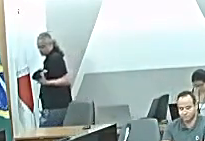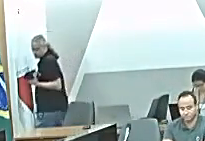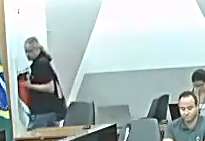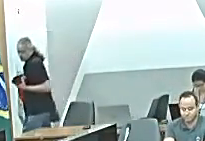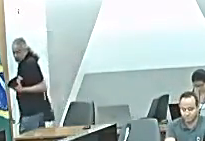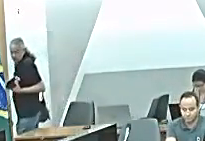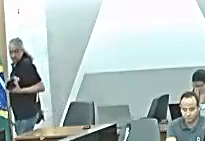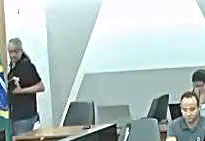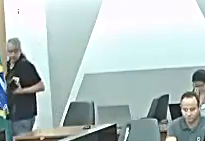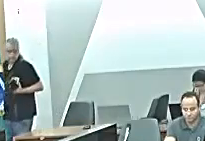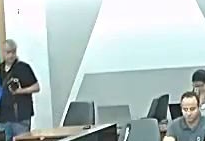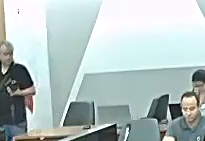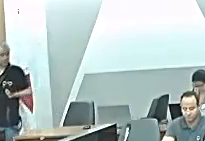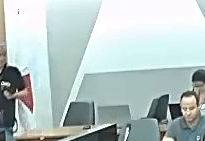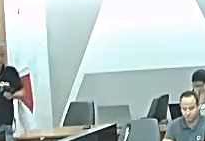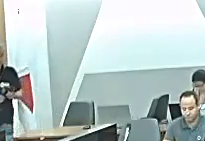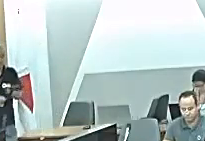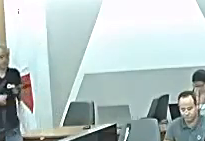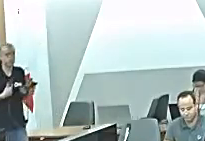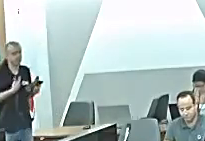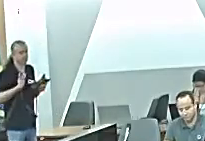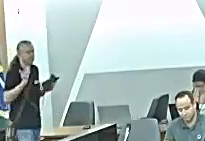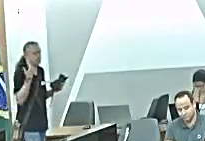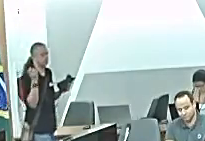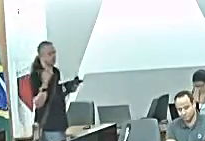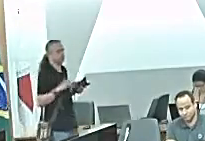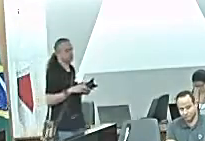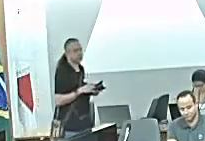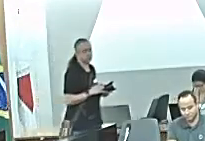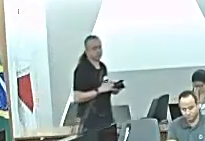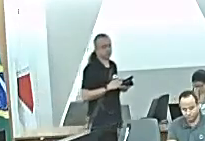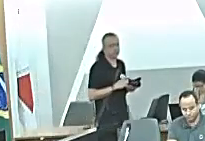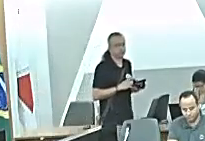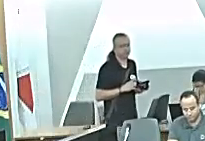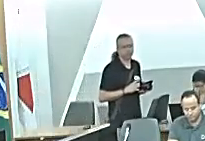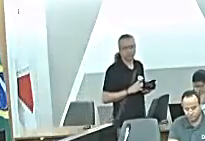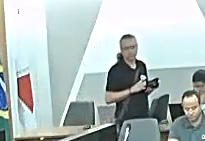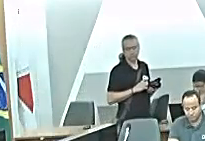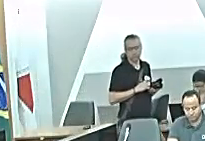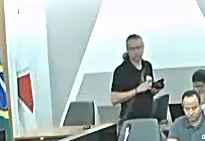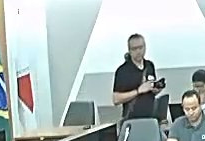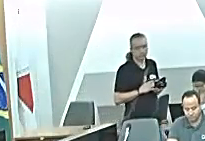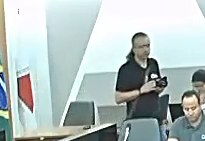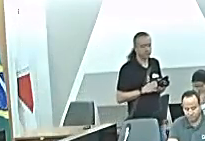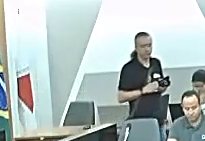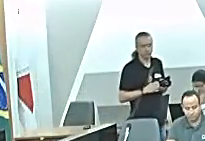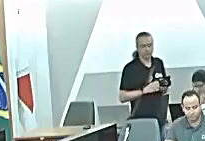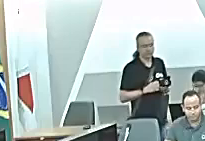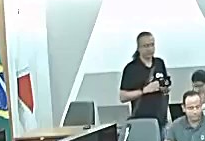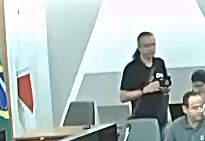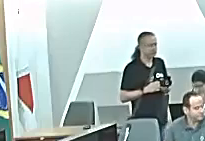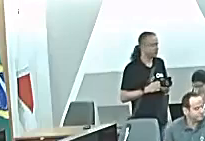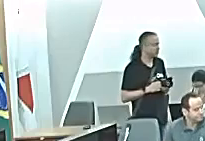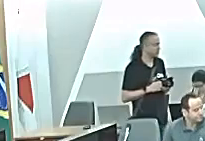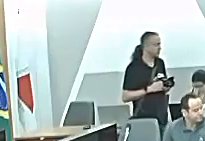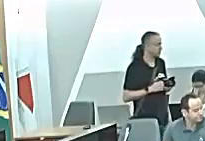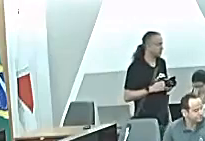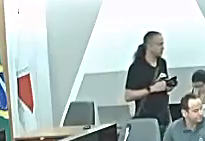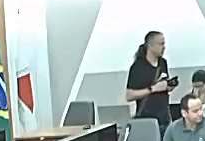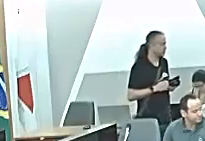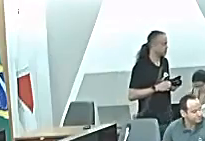tempo com a edição da lei quando tivermos se é papéis definidos hierarquia bem